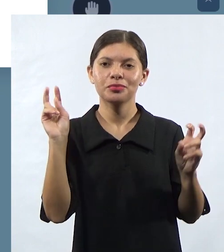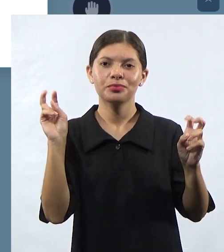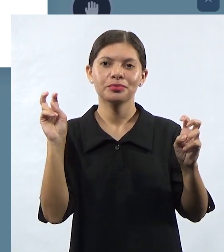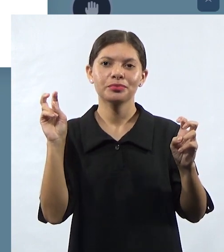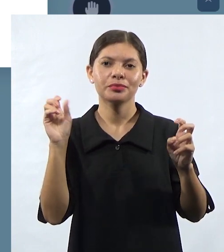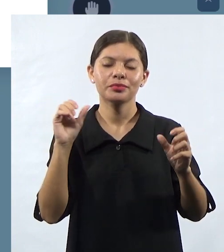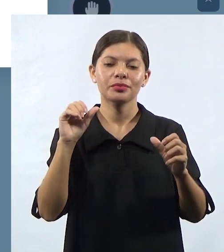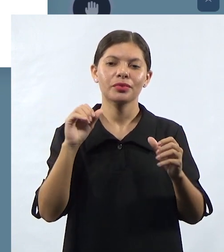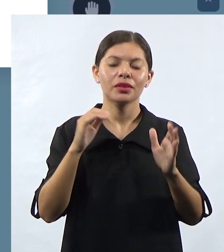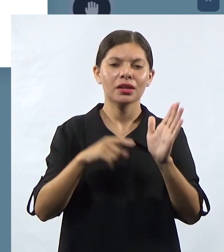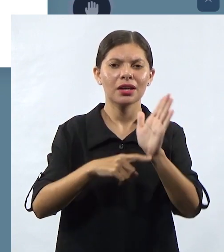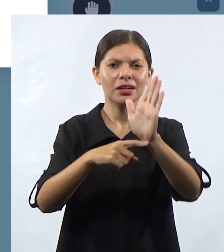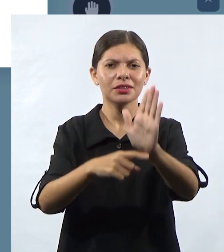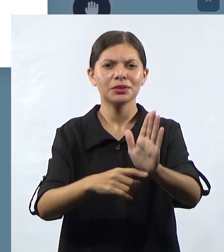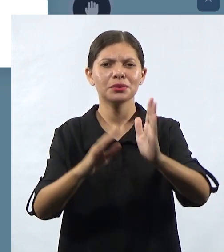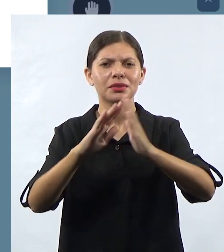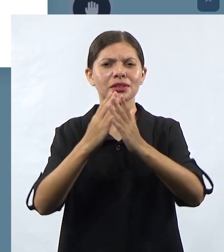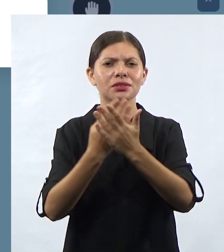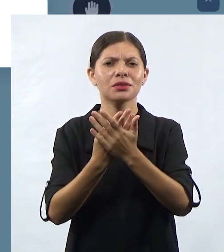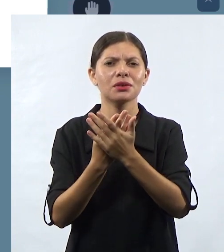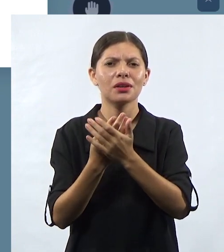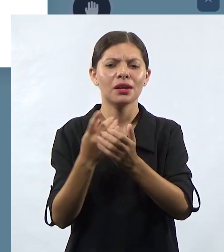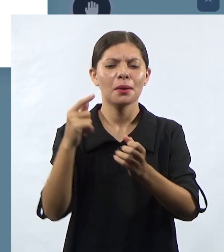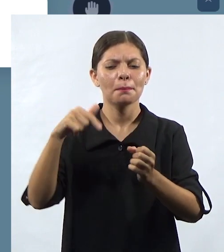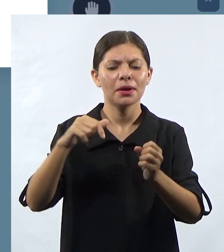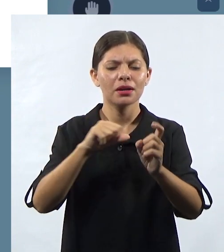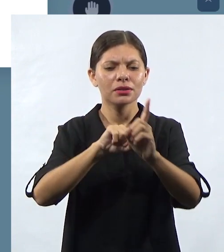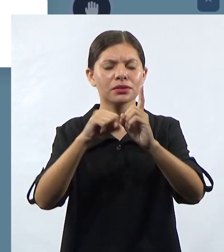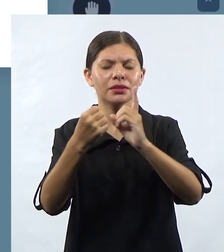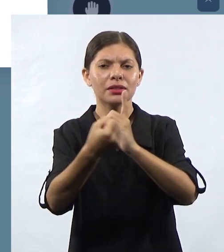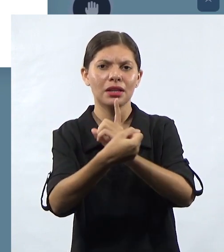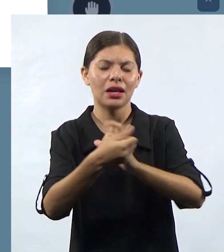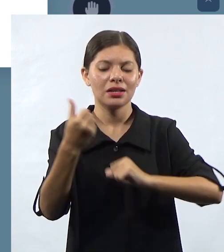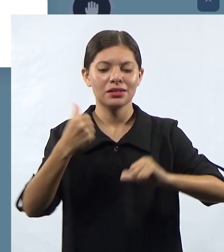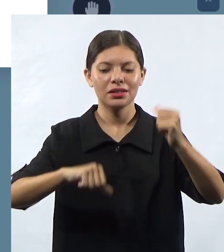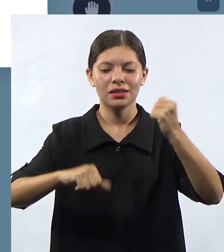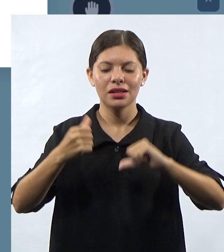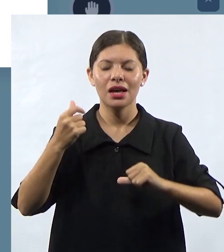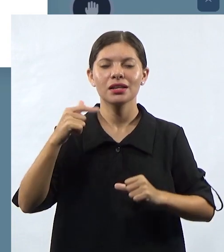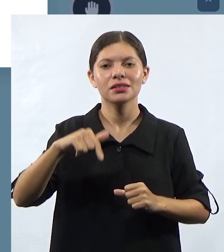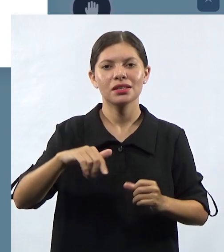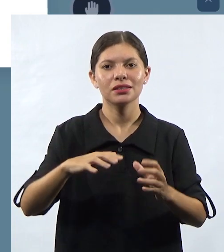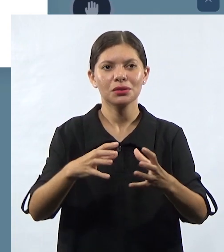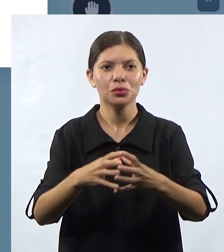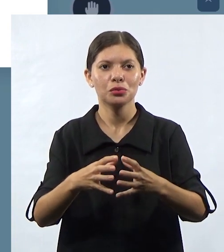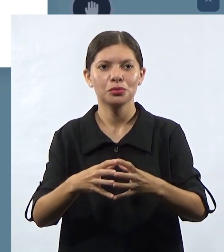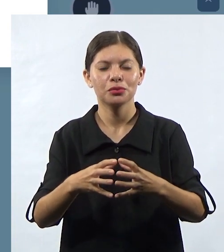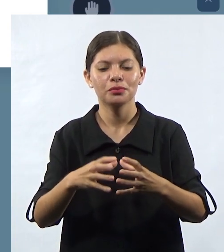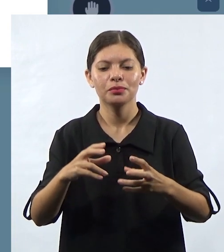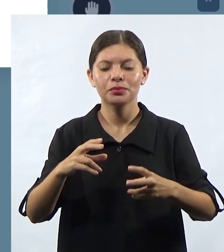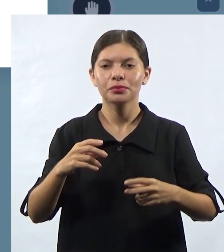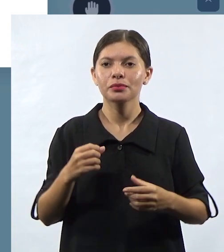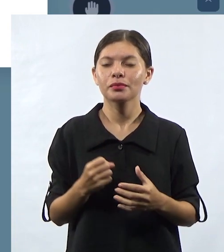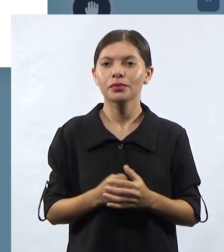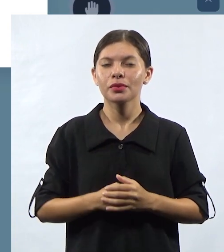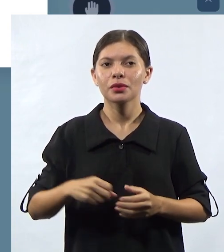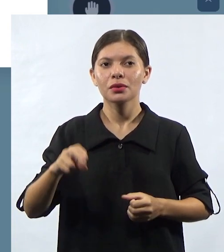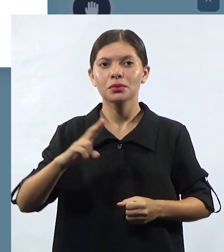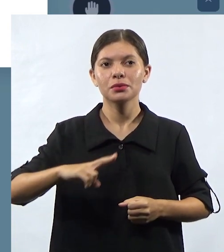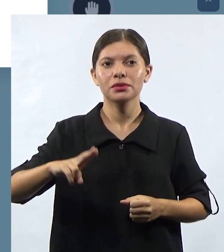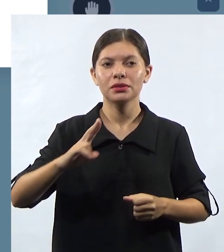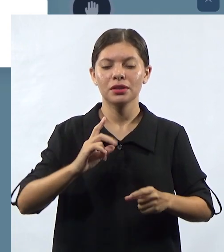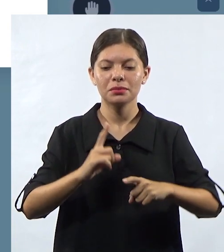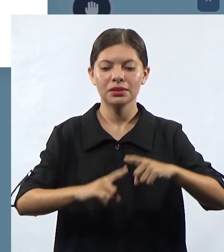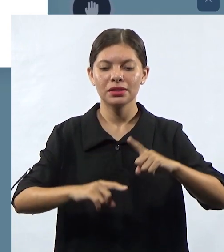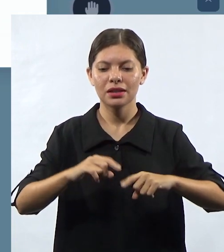trouxe para a sociedade, né, na perspectiva desse grupo. E utilizar materiais de estímulo. Então, o que são materiais de